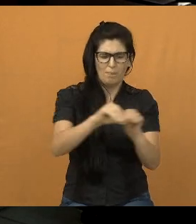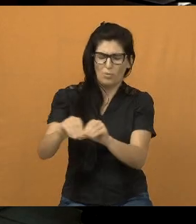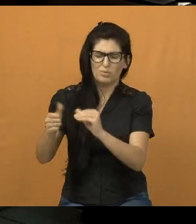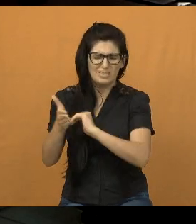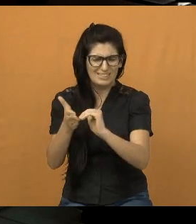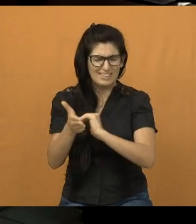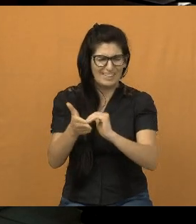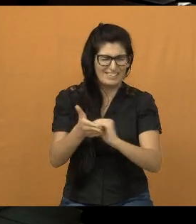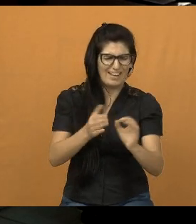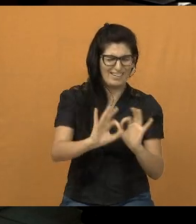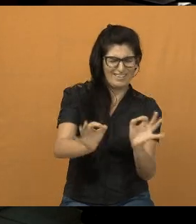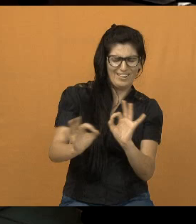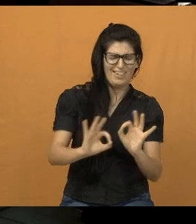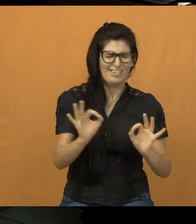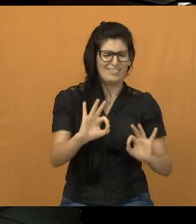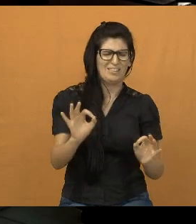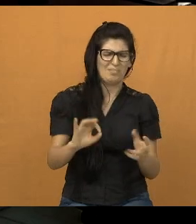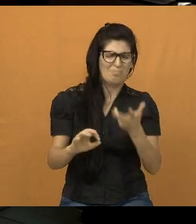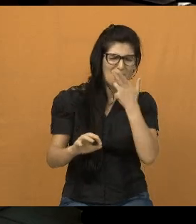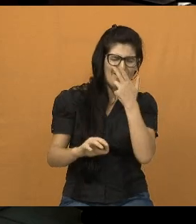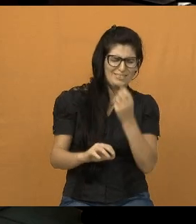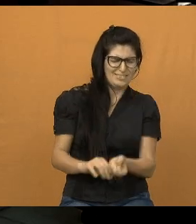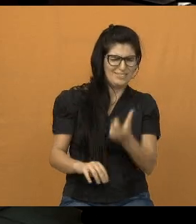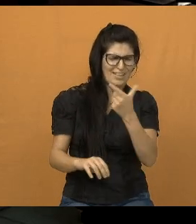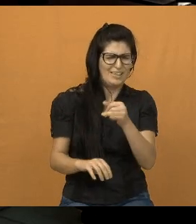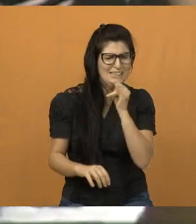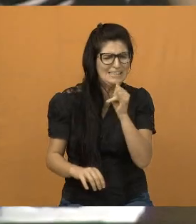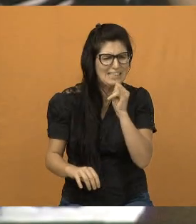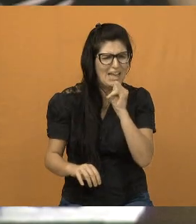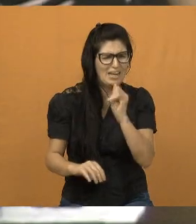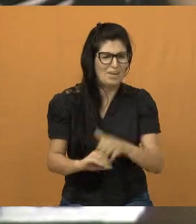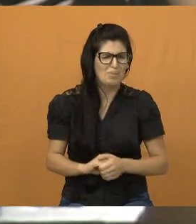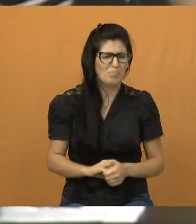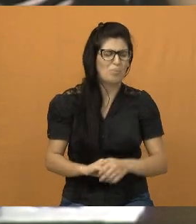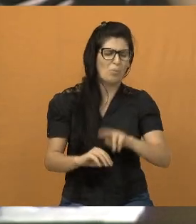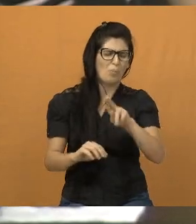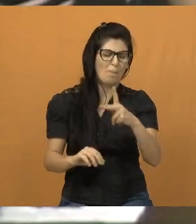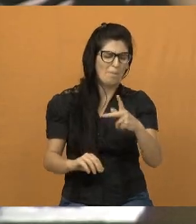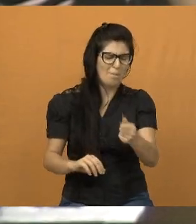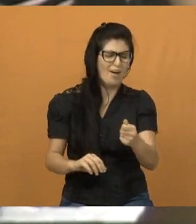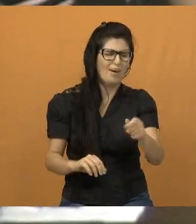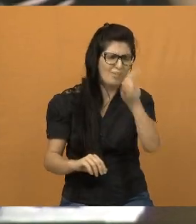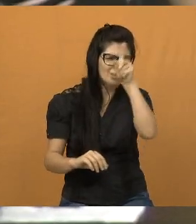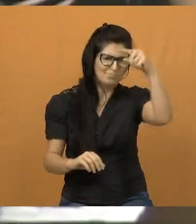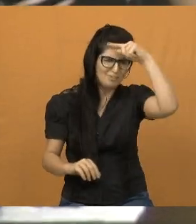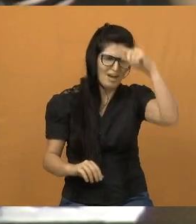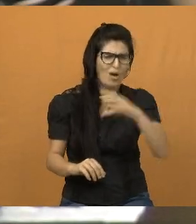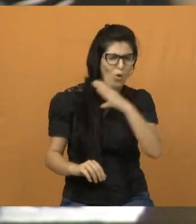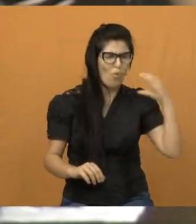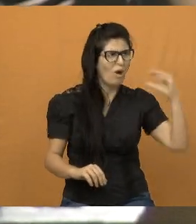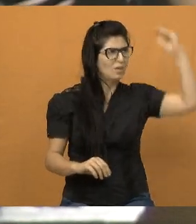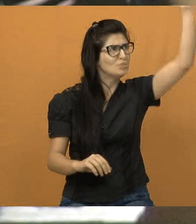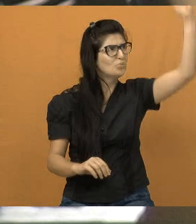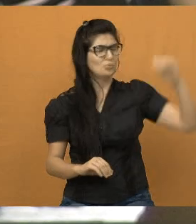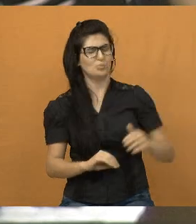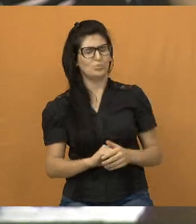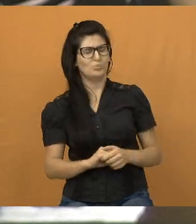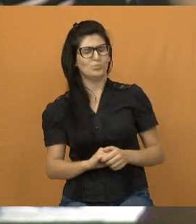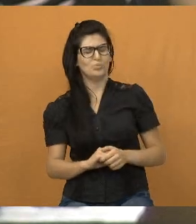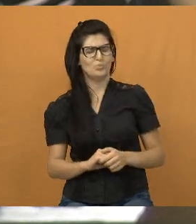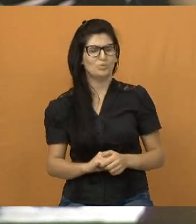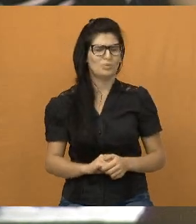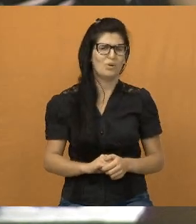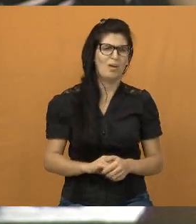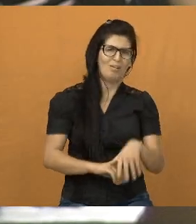meio impressionados, né? Por exemplo, nós fizemos a estrutura do UPA adulto contando com a demanda que acontecia na